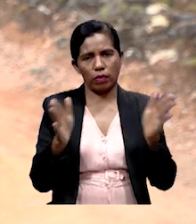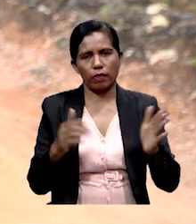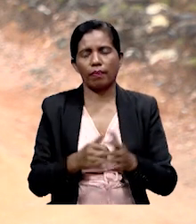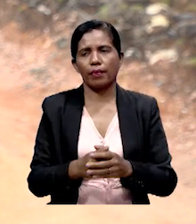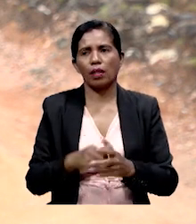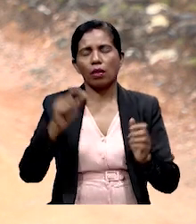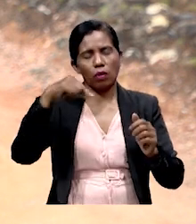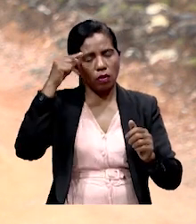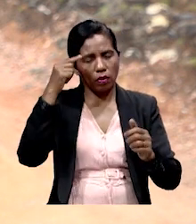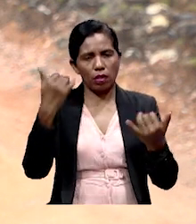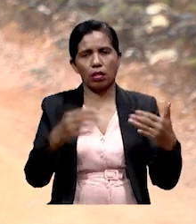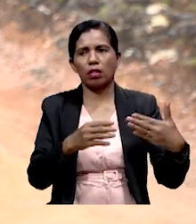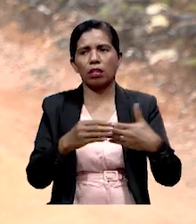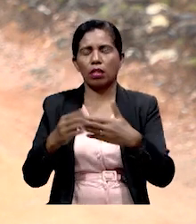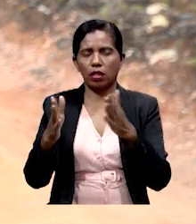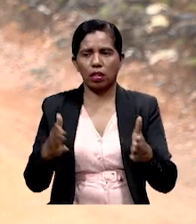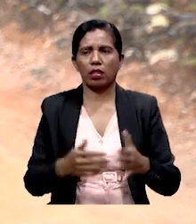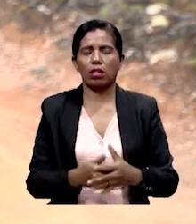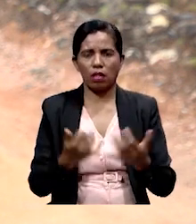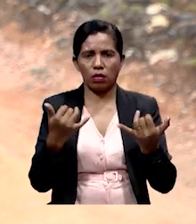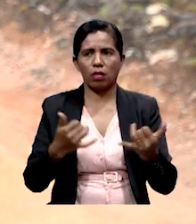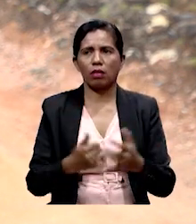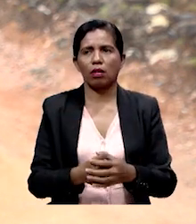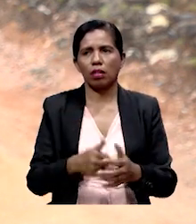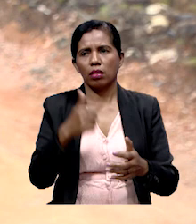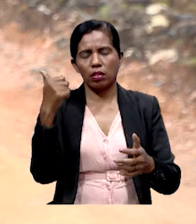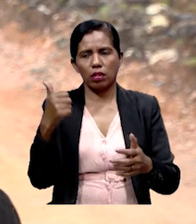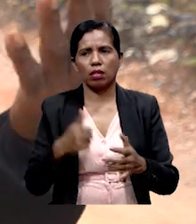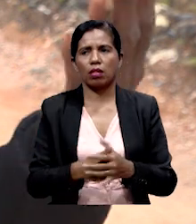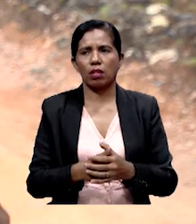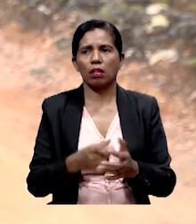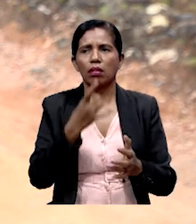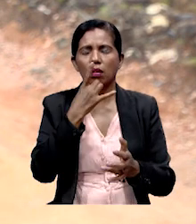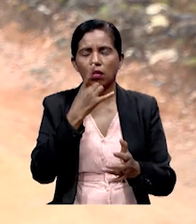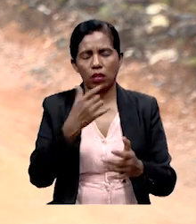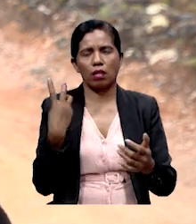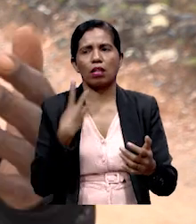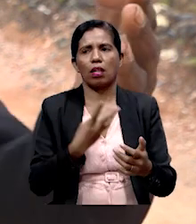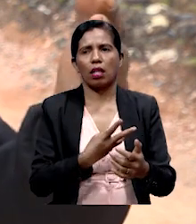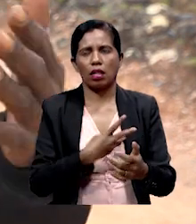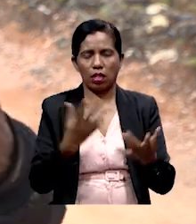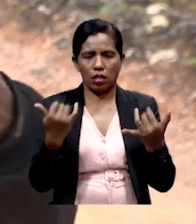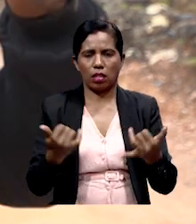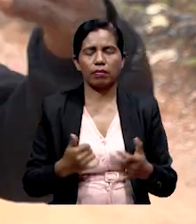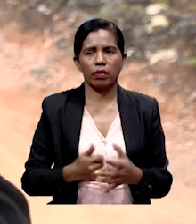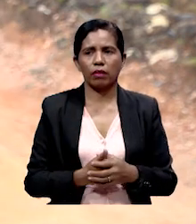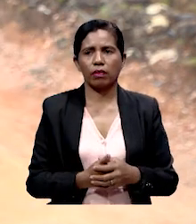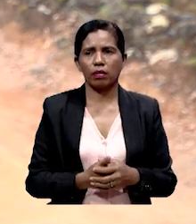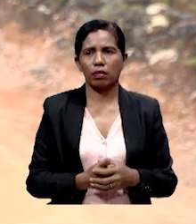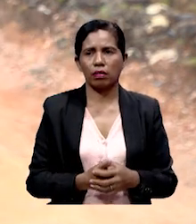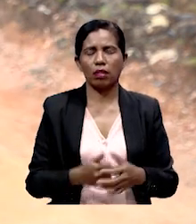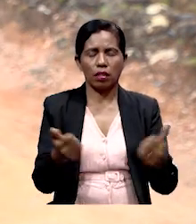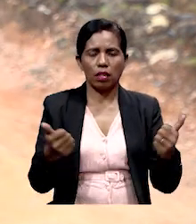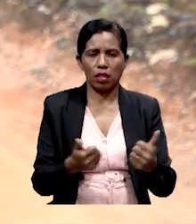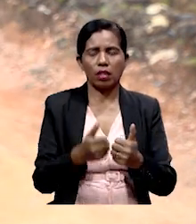Governi da ukun da dau kagora ami sa, sirsilu kelaka ahilakan tiba ami sami gose ari aldeia rua